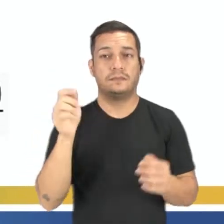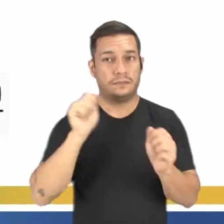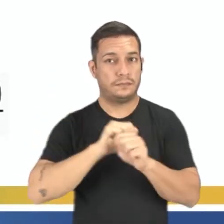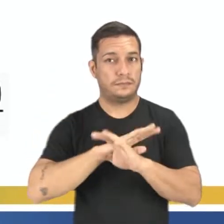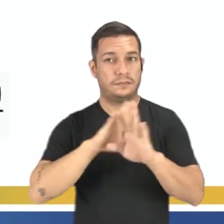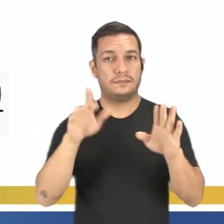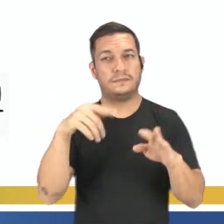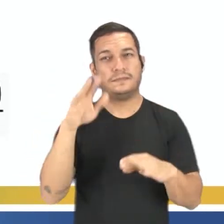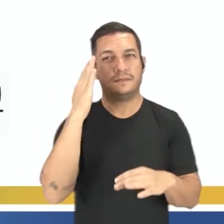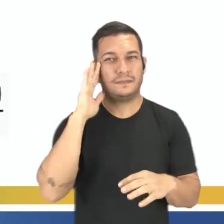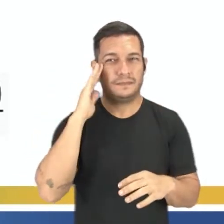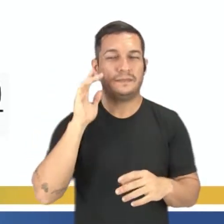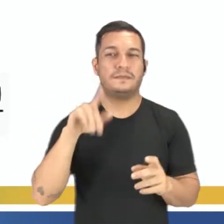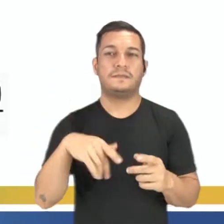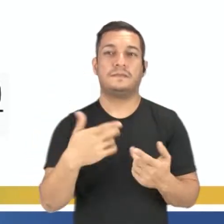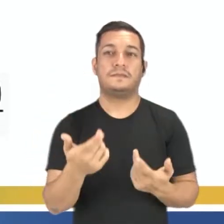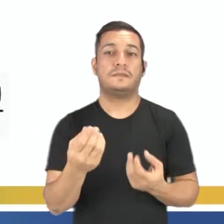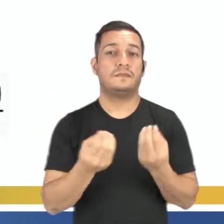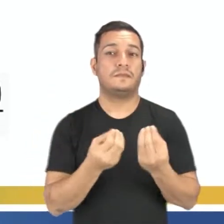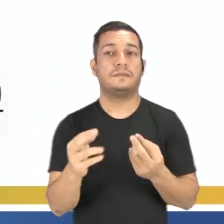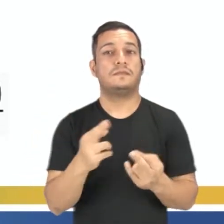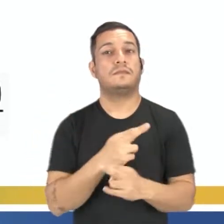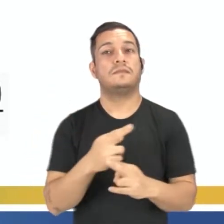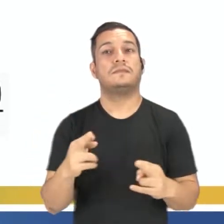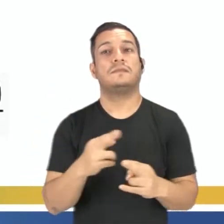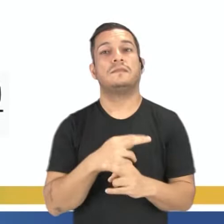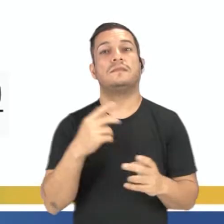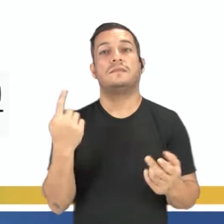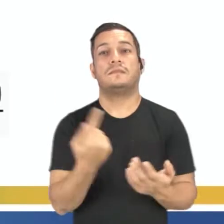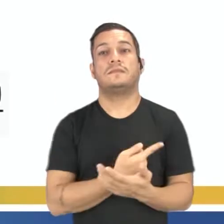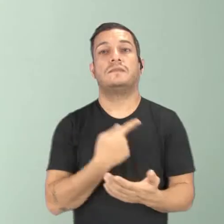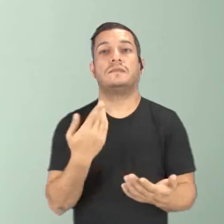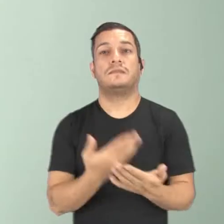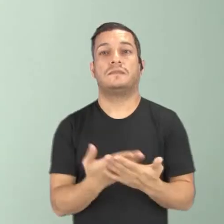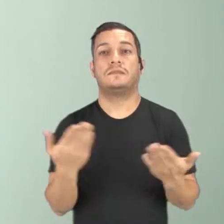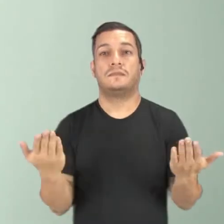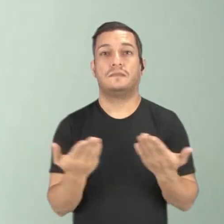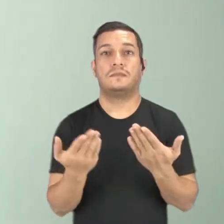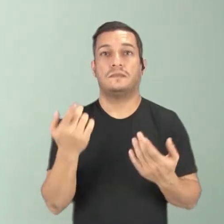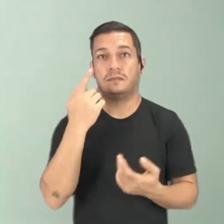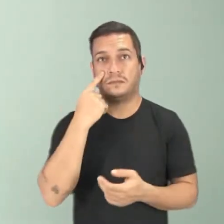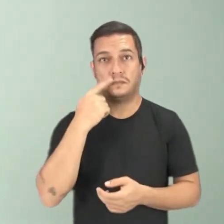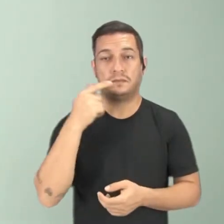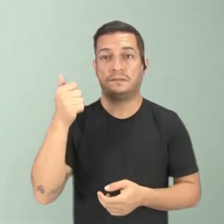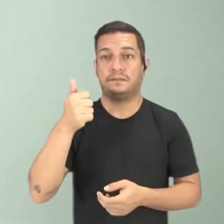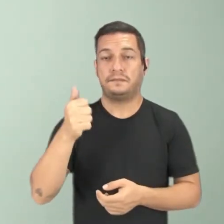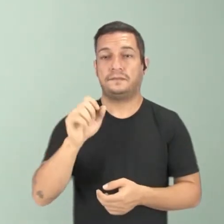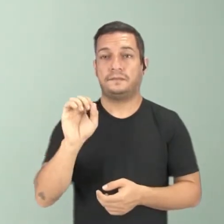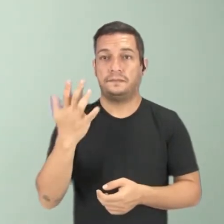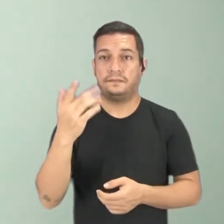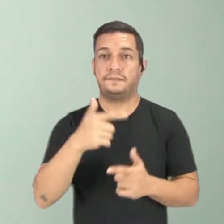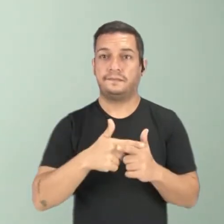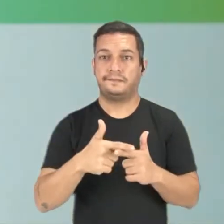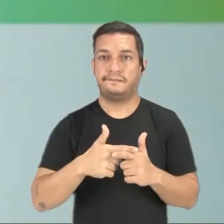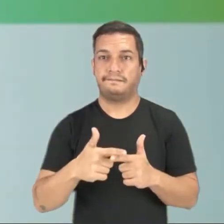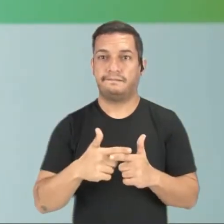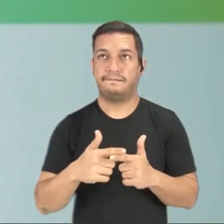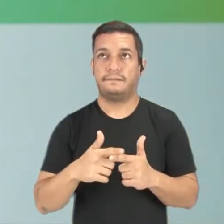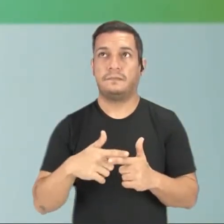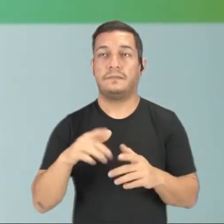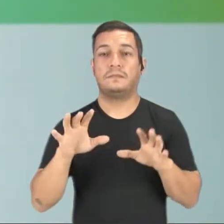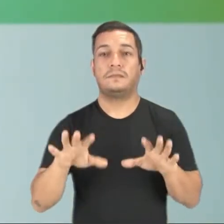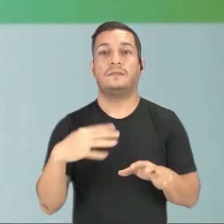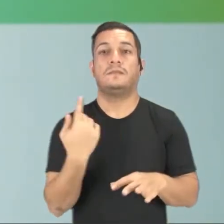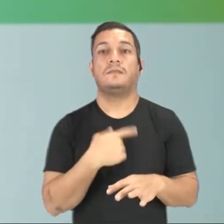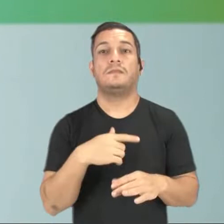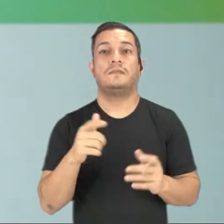mais claro para você a respeito dessas relações que nós estamos estudando hoje, vamos para a primeira situação, problema, para que assim a